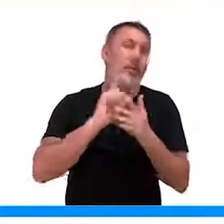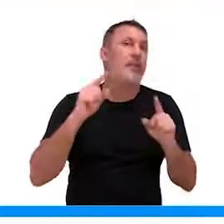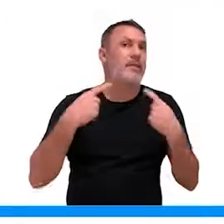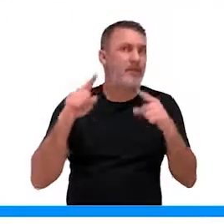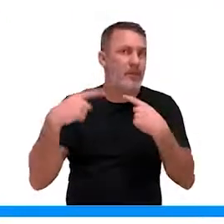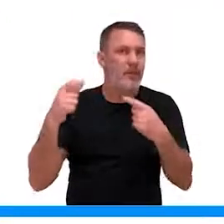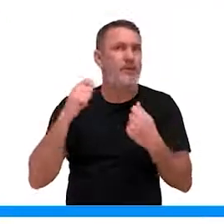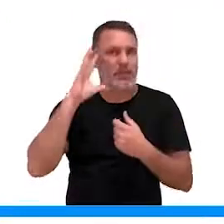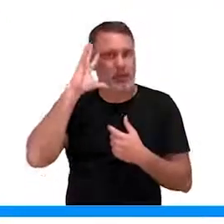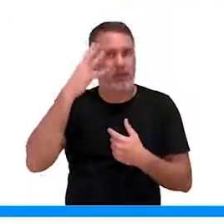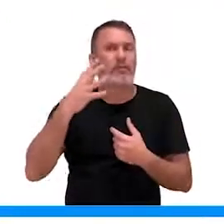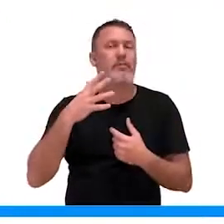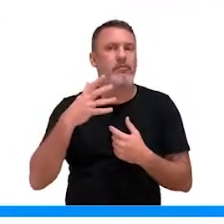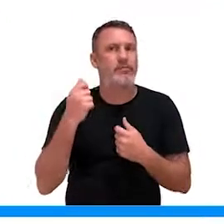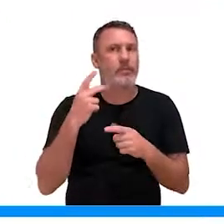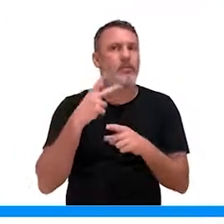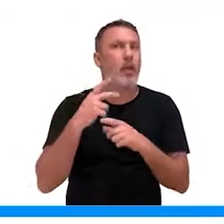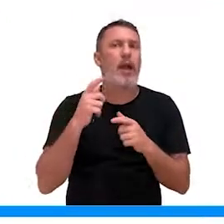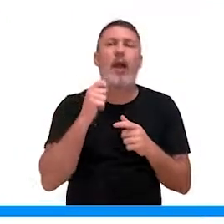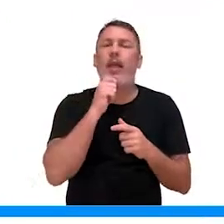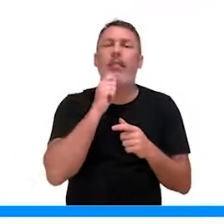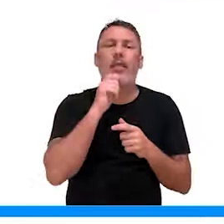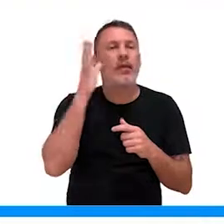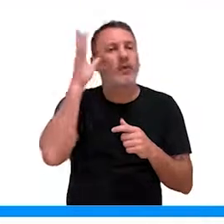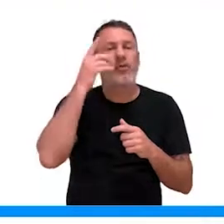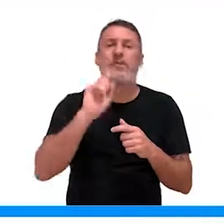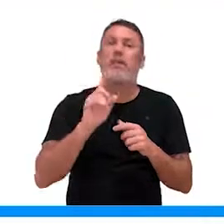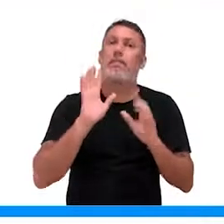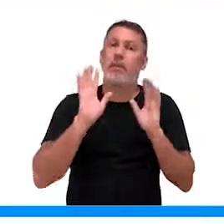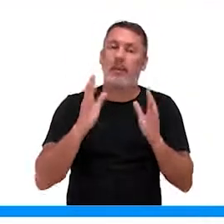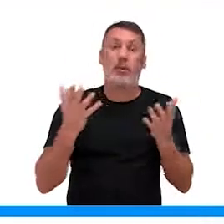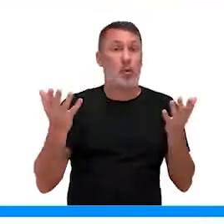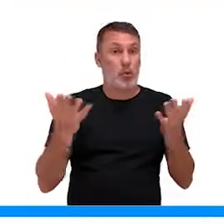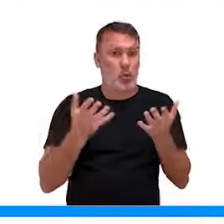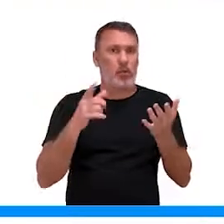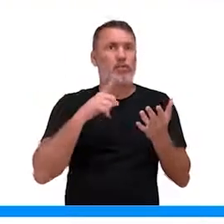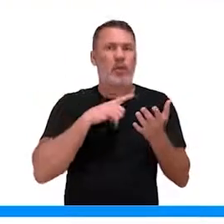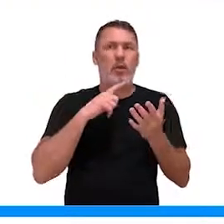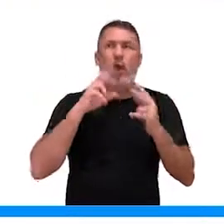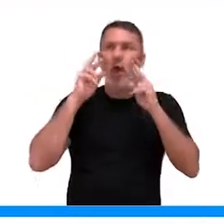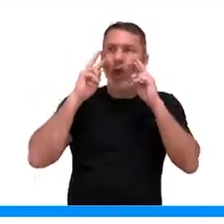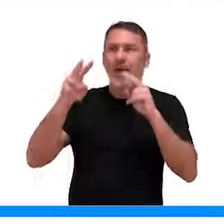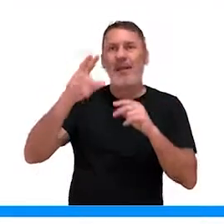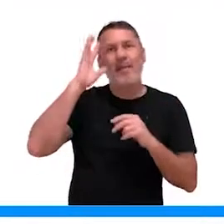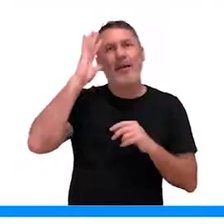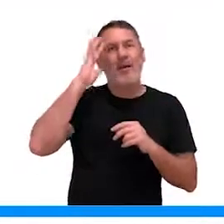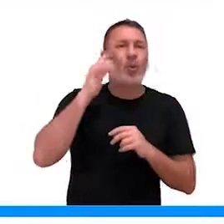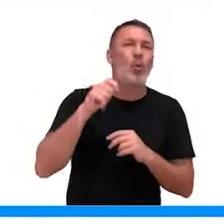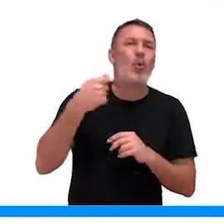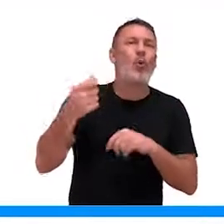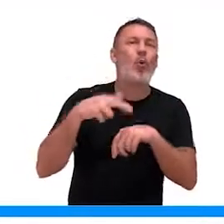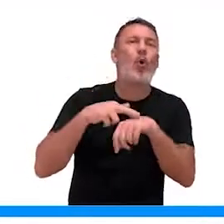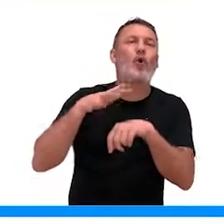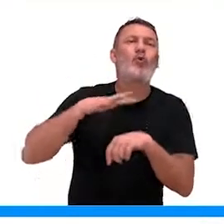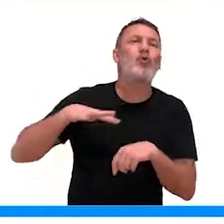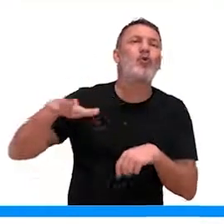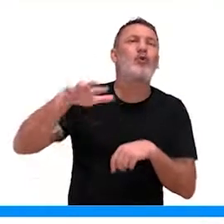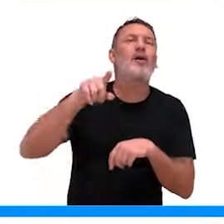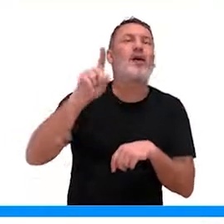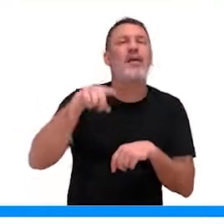desafios ainda a serem superados. Mas nós não podemos continuar hoje, galera, pensando no Nordeste como uma